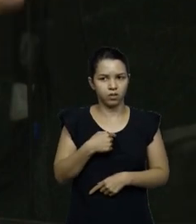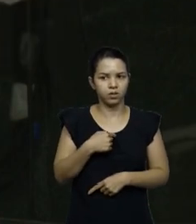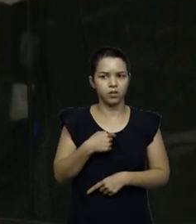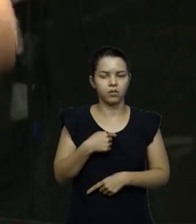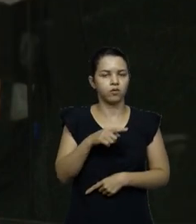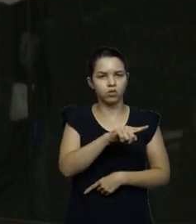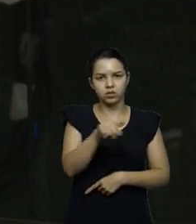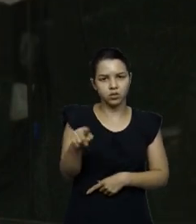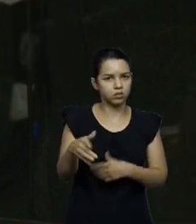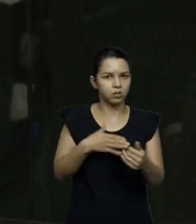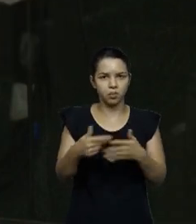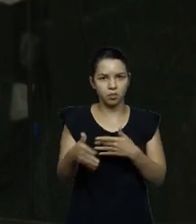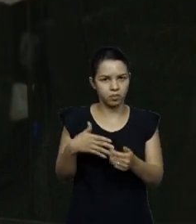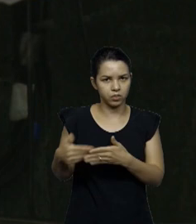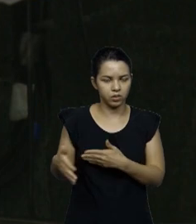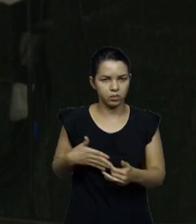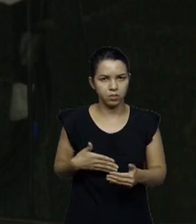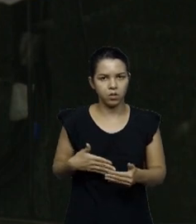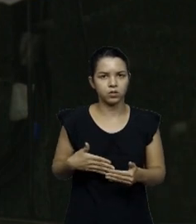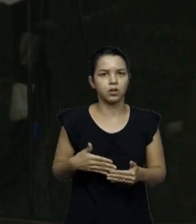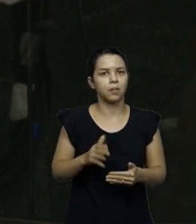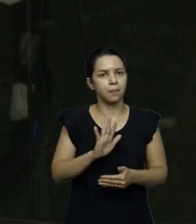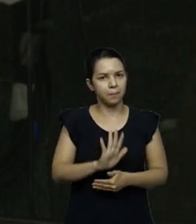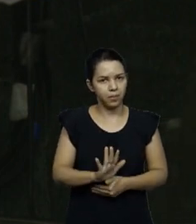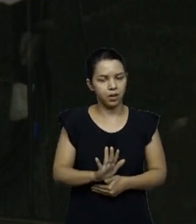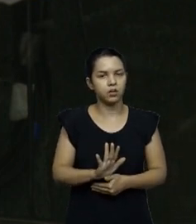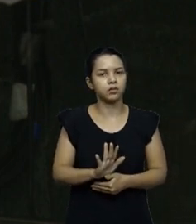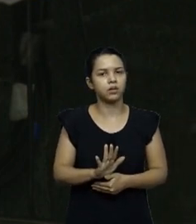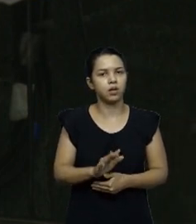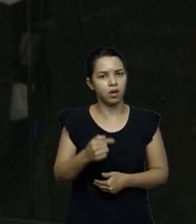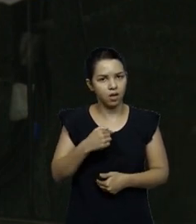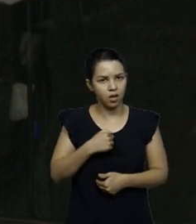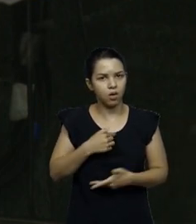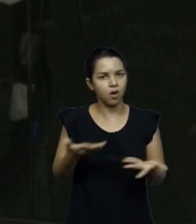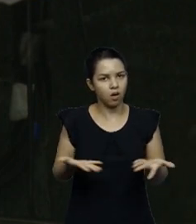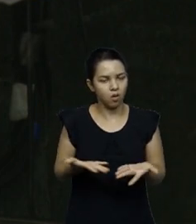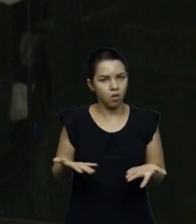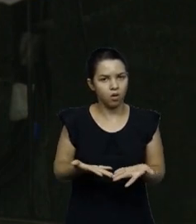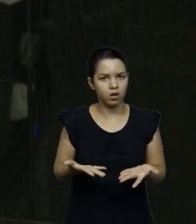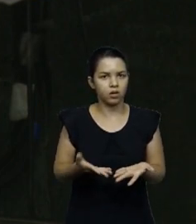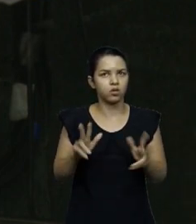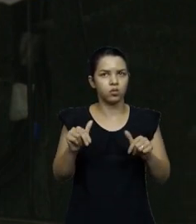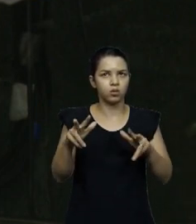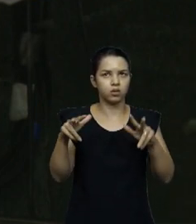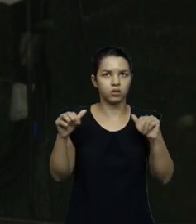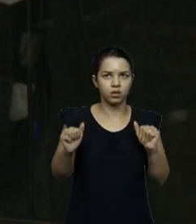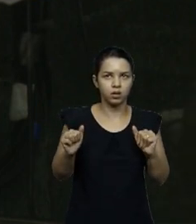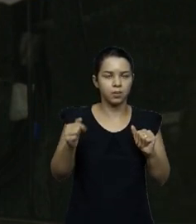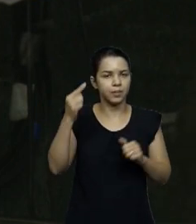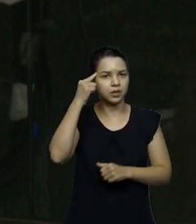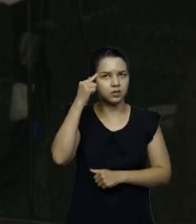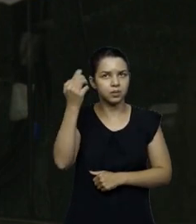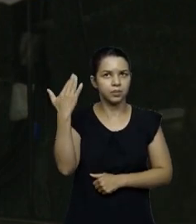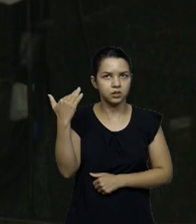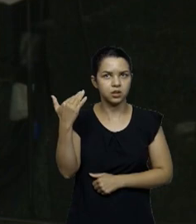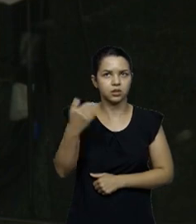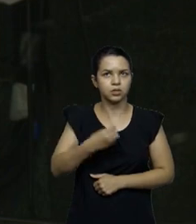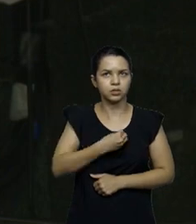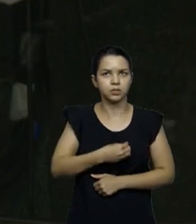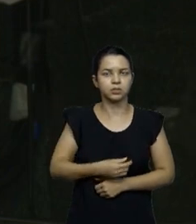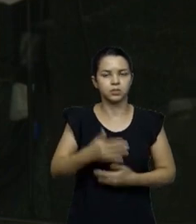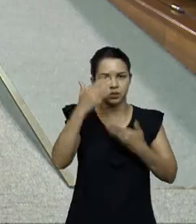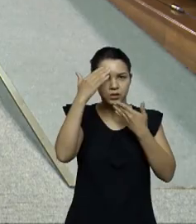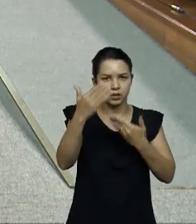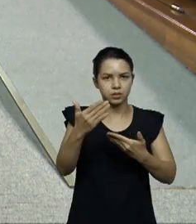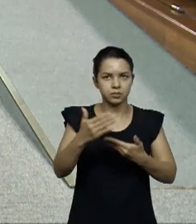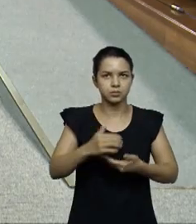aqui de certa forma mas é a situação que eu estou nesse momento que eu nunca imaginei que eu ia passar eu agradeço a oportunidade